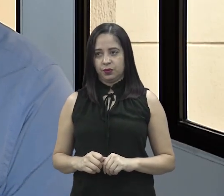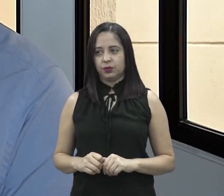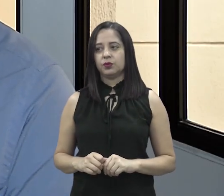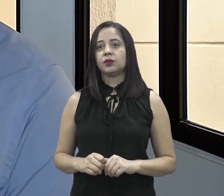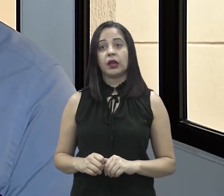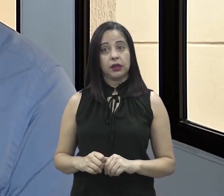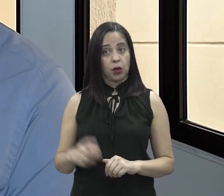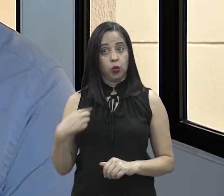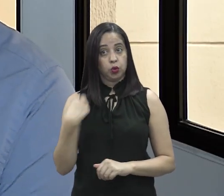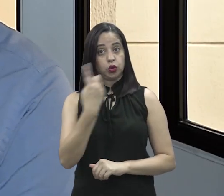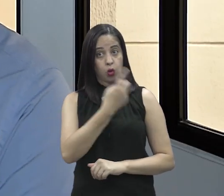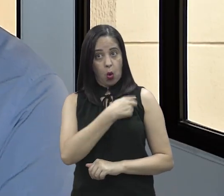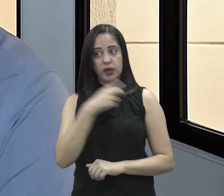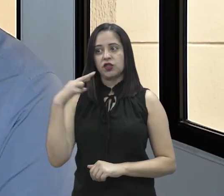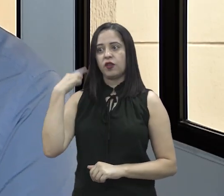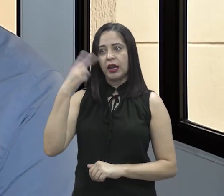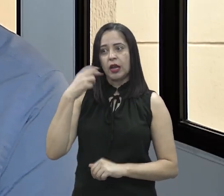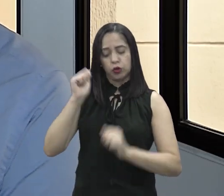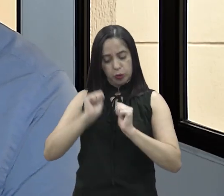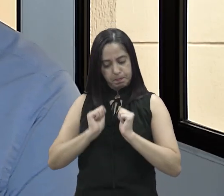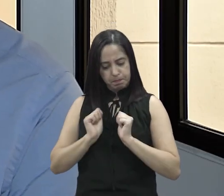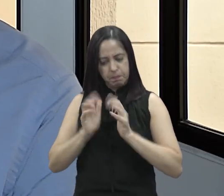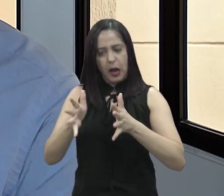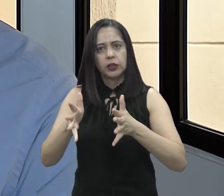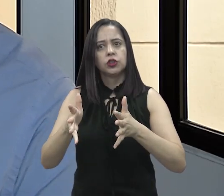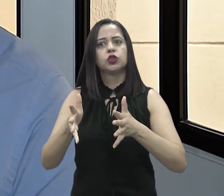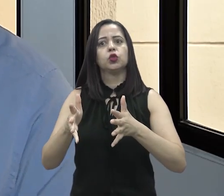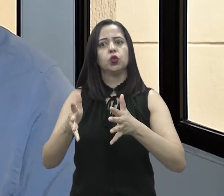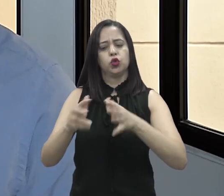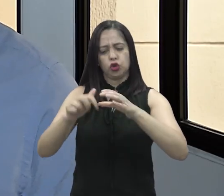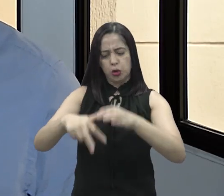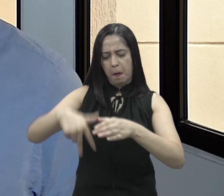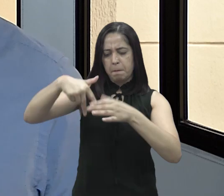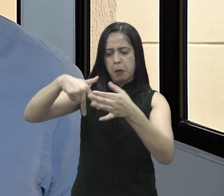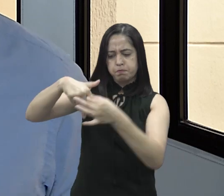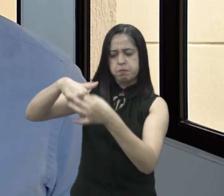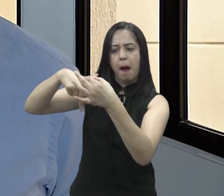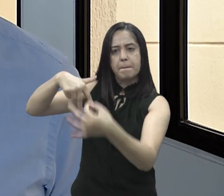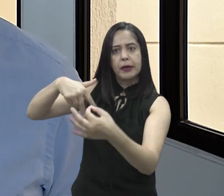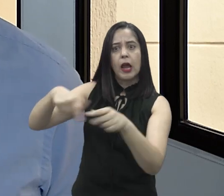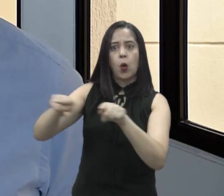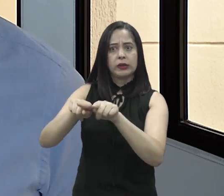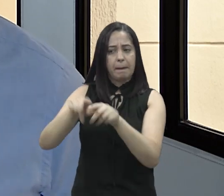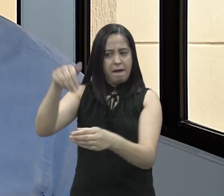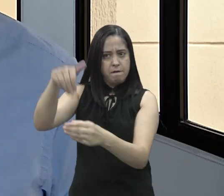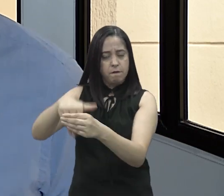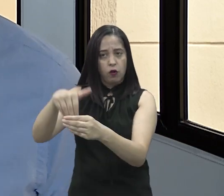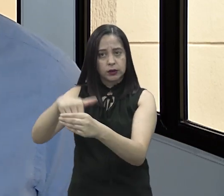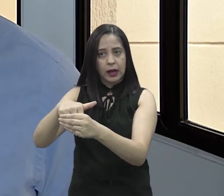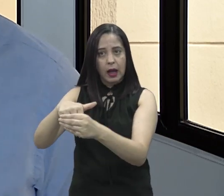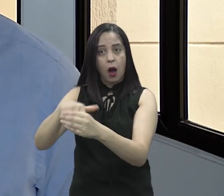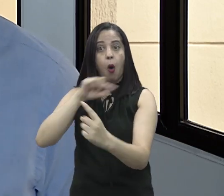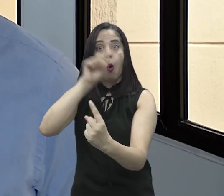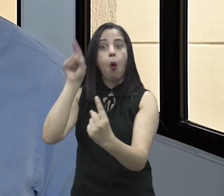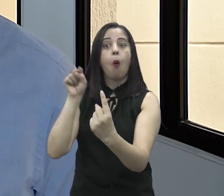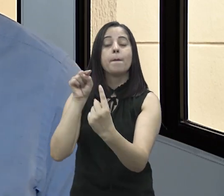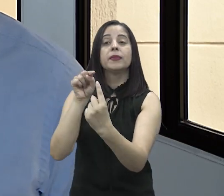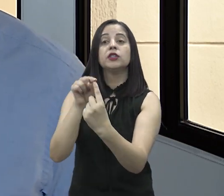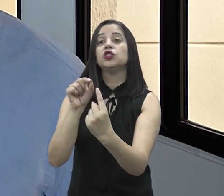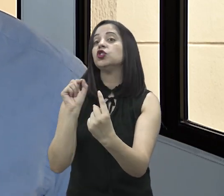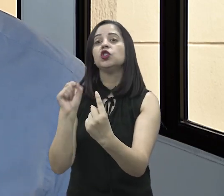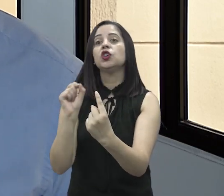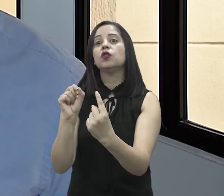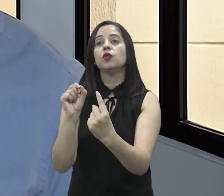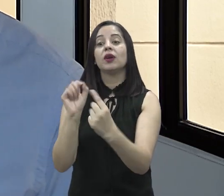das nossas ações aqui como vereador, na tribuna da Câmara e também nas votações, procurando